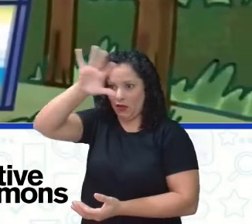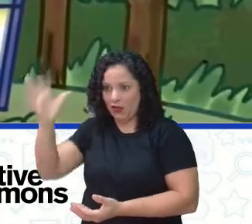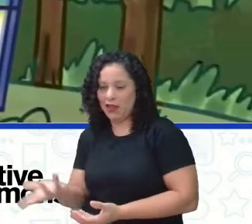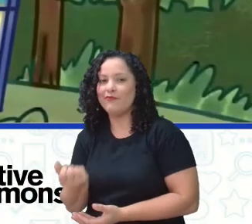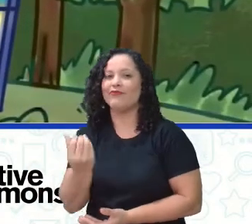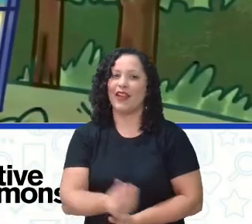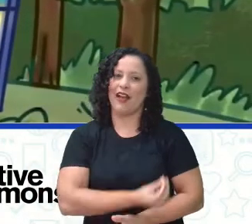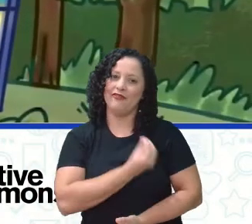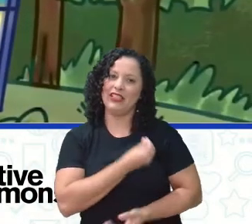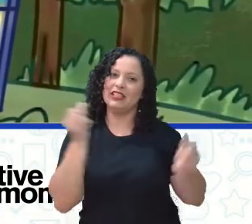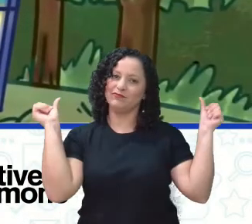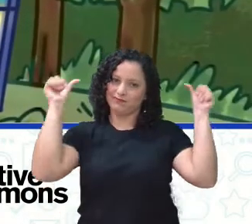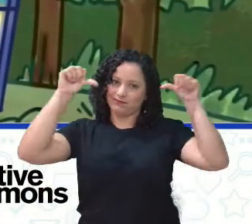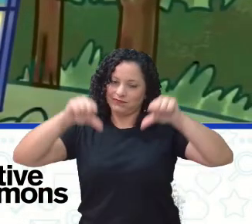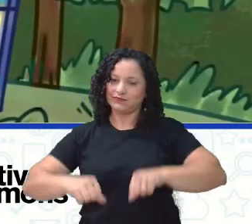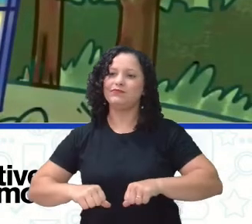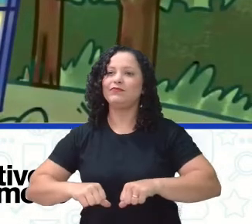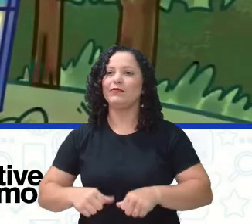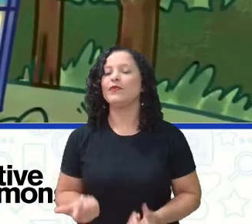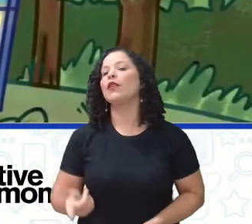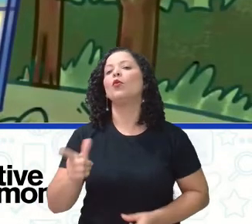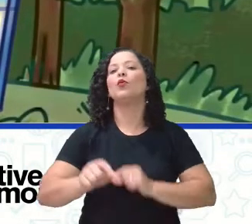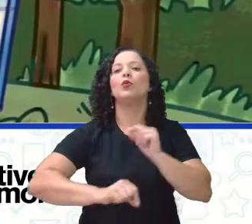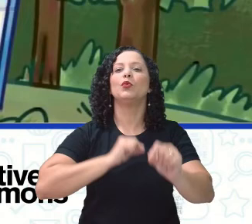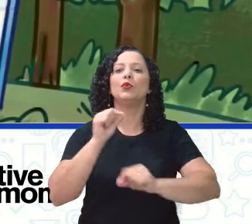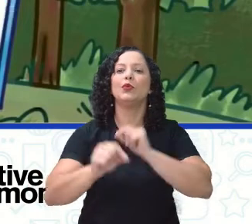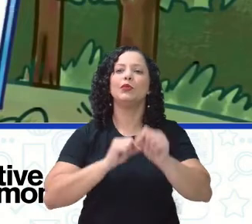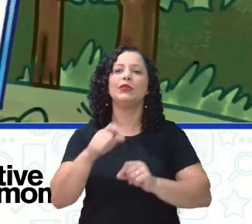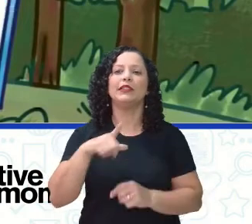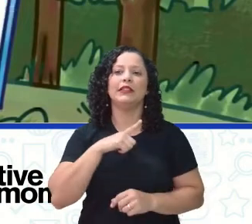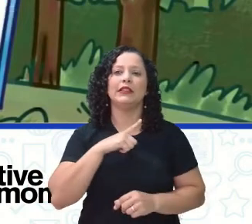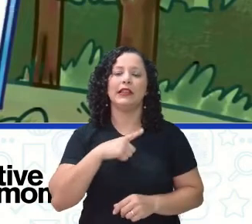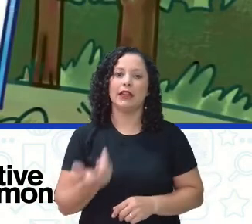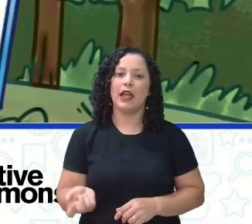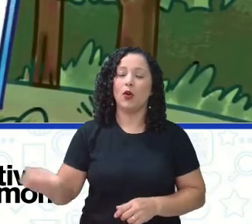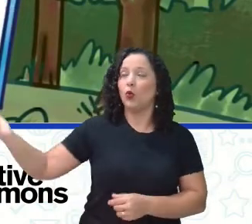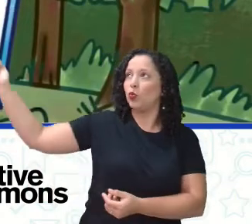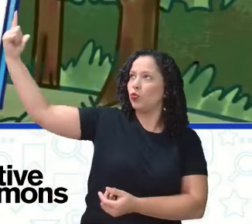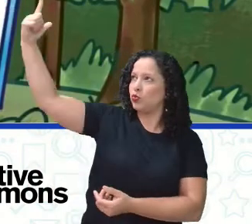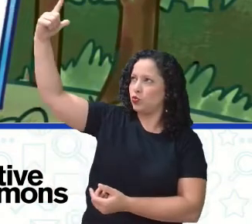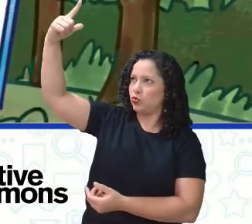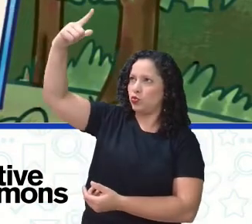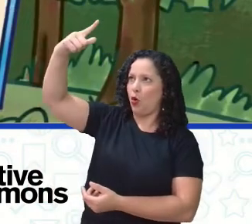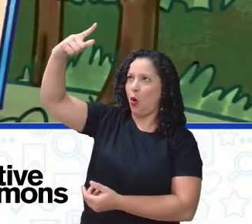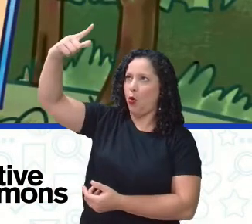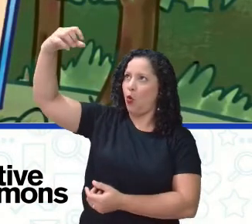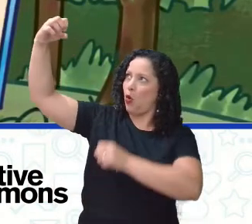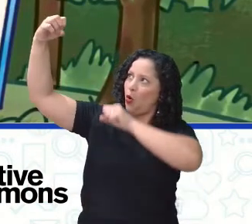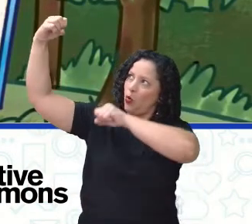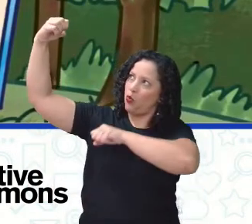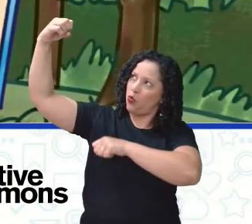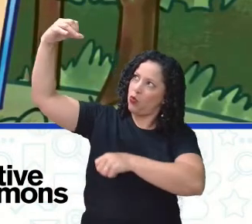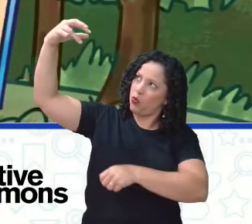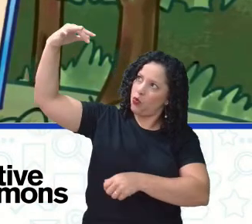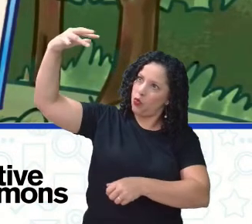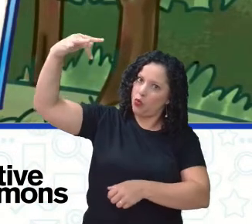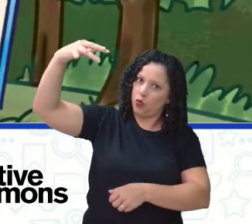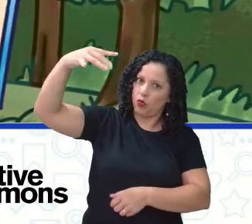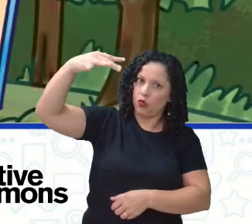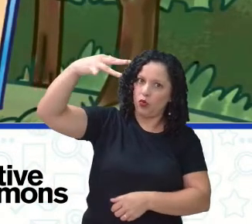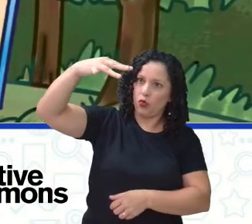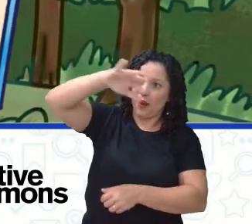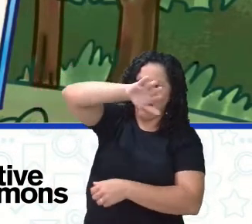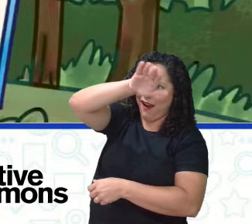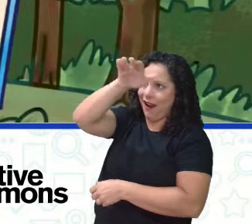com uma estufa usada no cultivo de plantas. Os raios solares passam gerando o calor, que é retido pela estufa